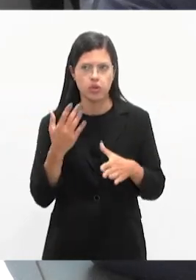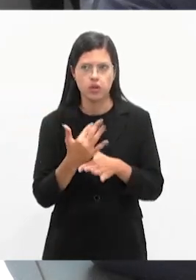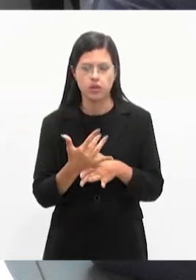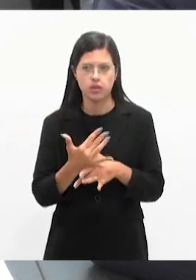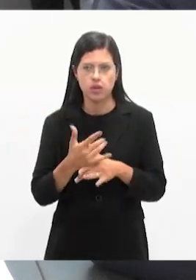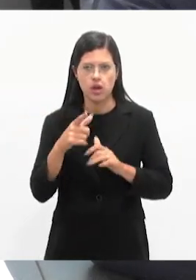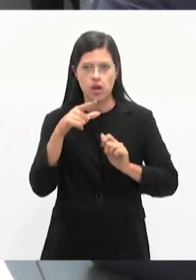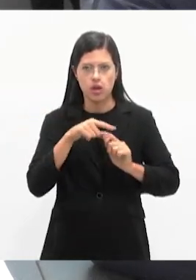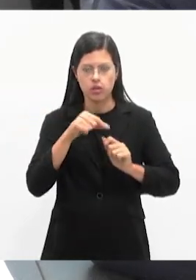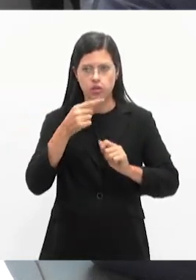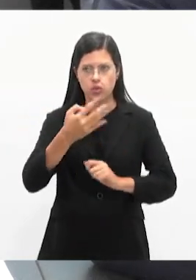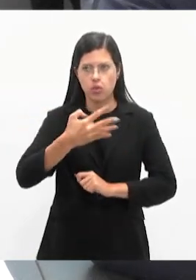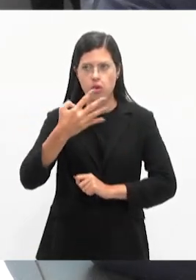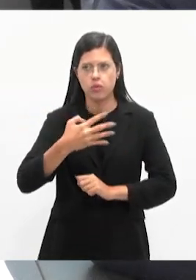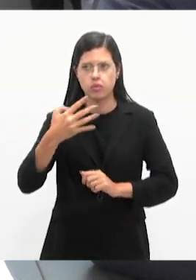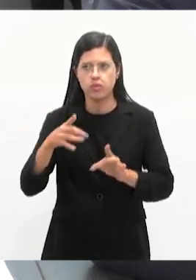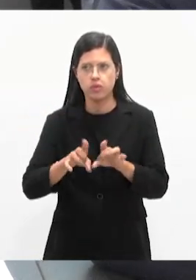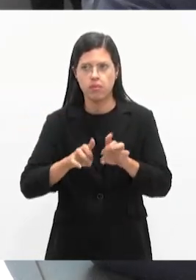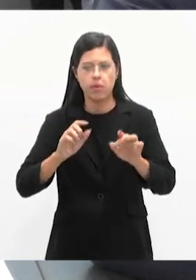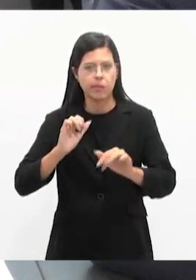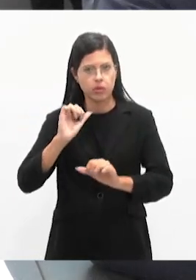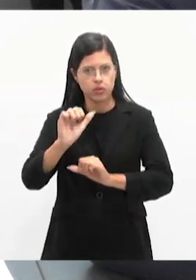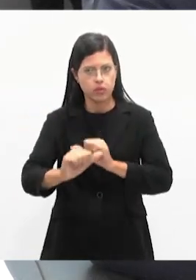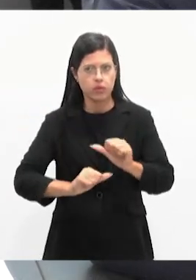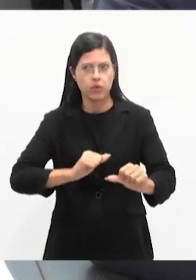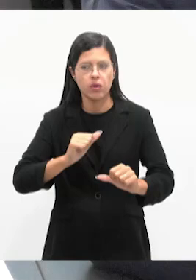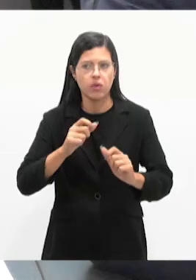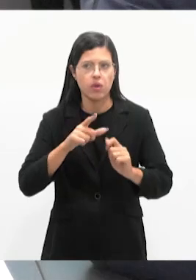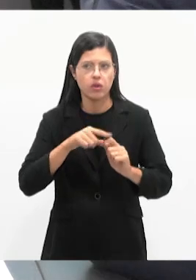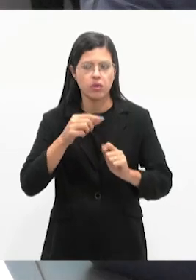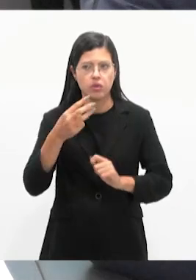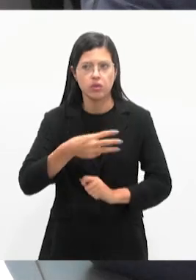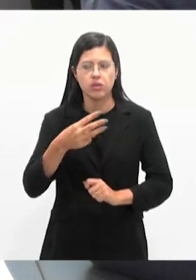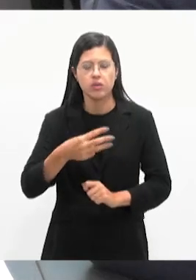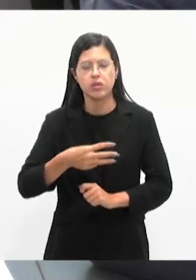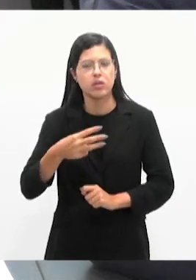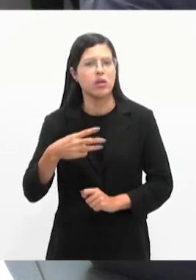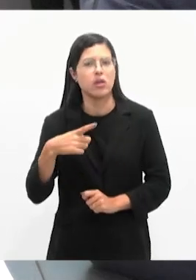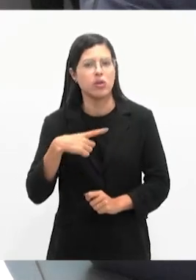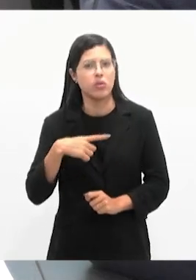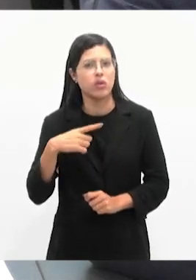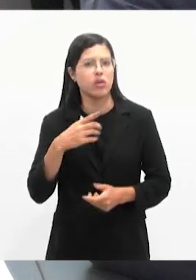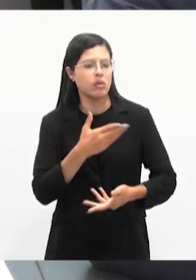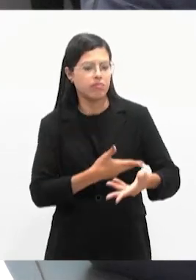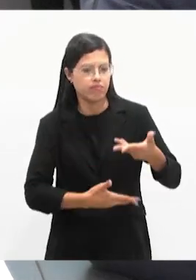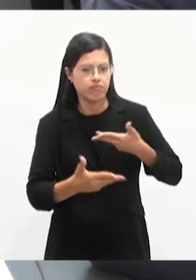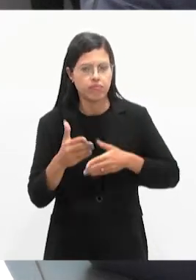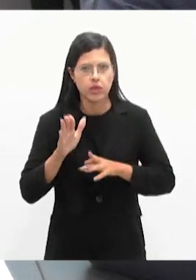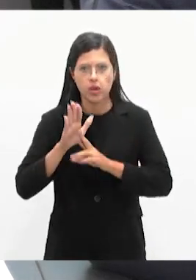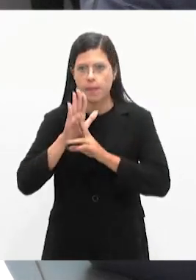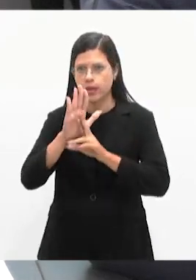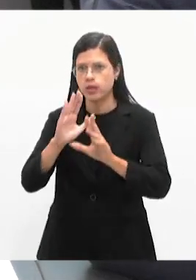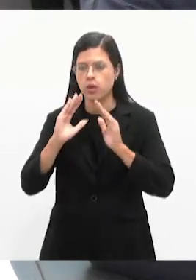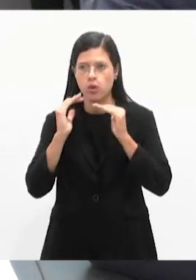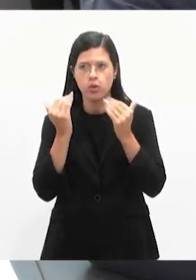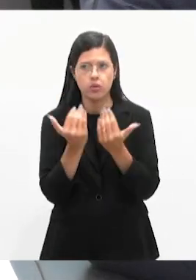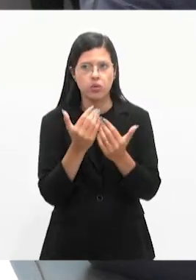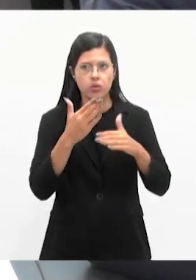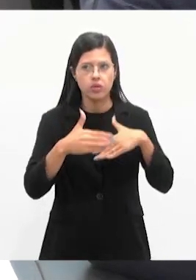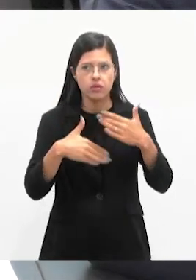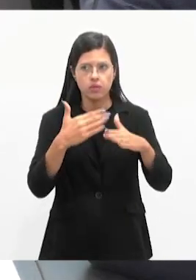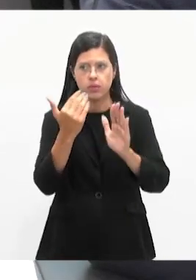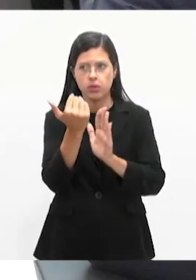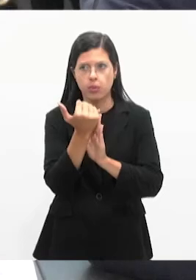no artigo 4º, também modificativa, o inciso 3º, envolver as representações comunitárias no desenvolvimento do